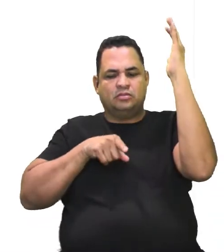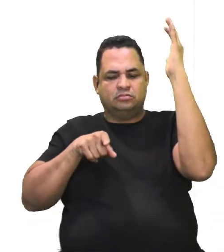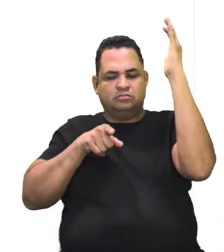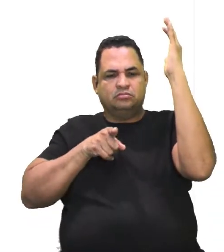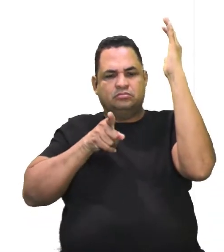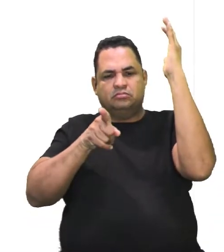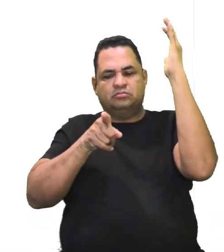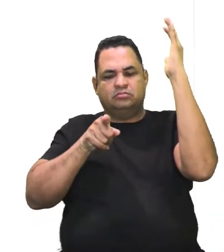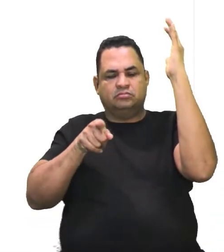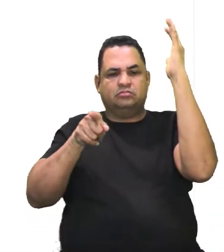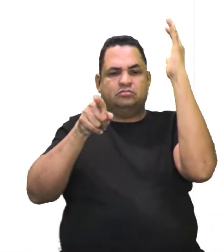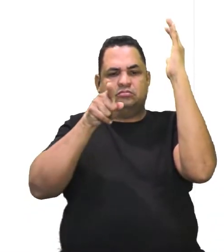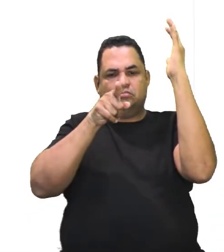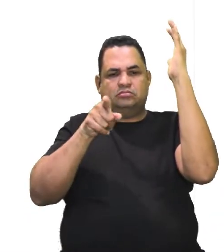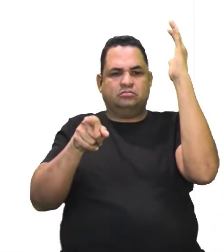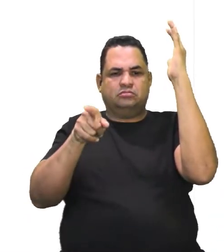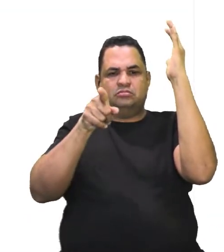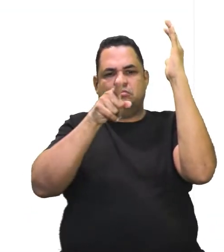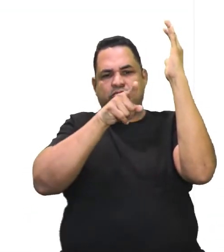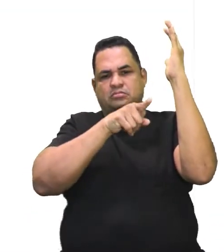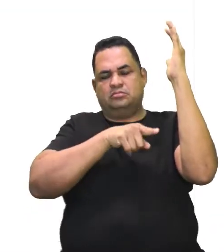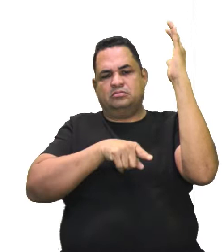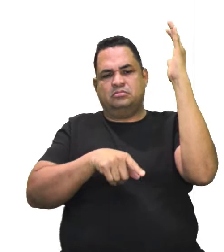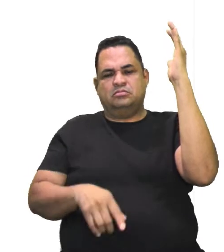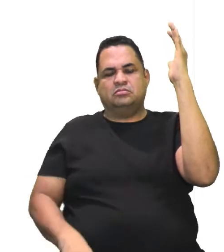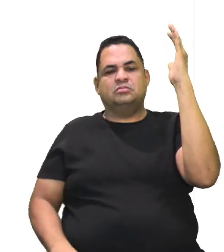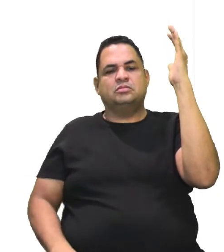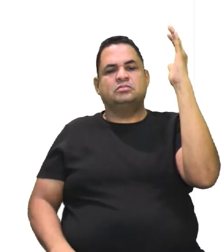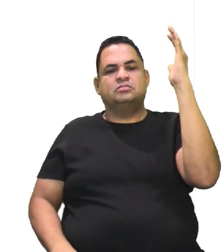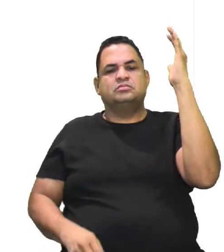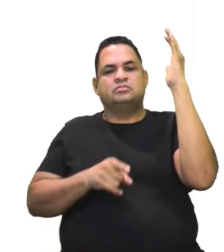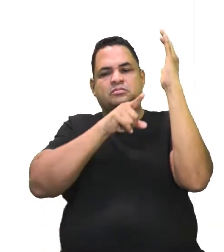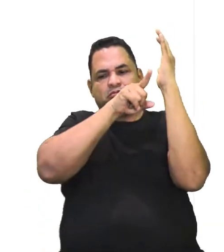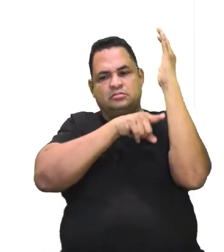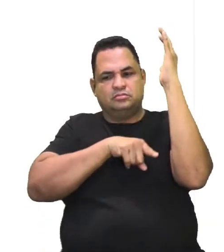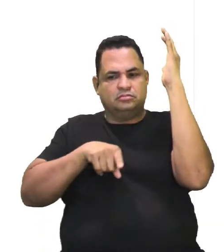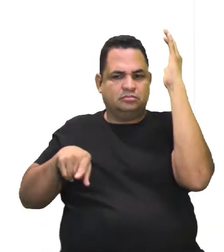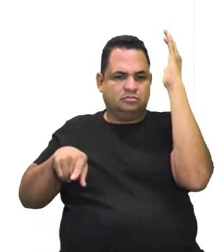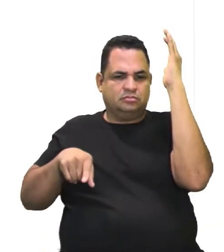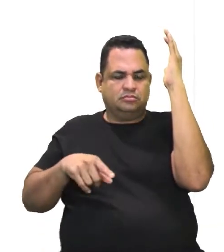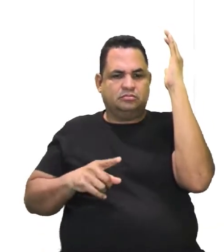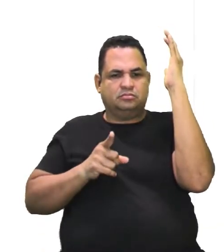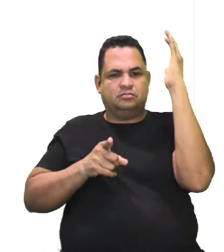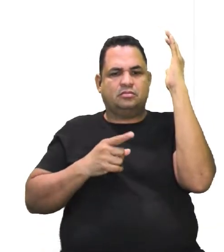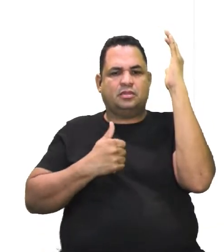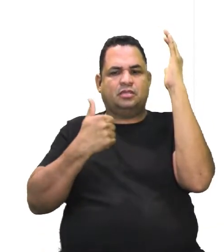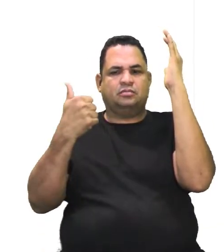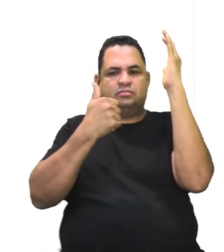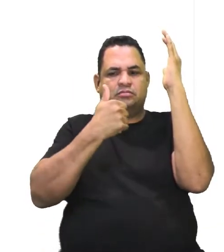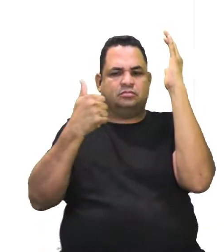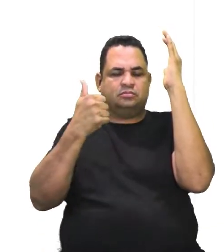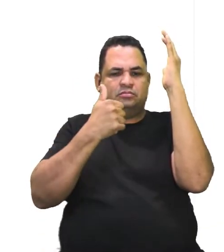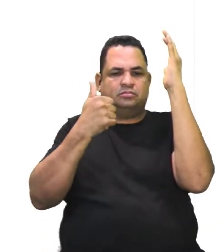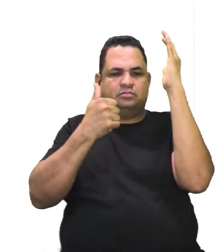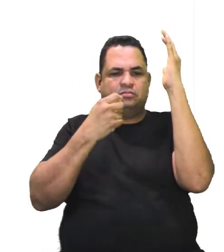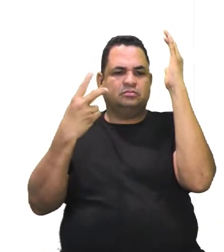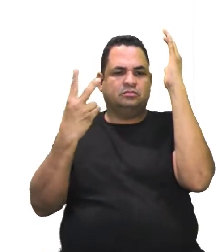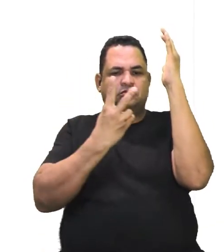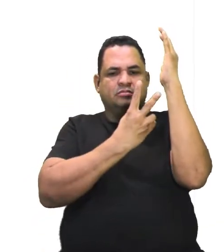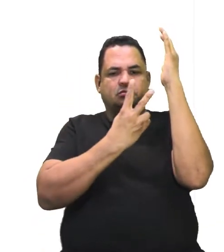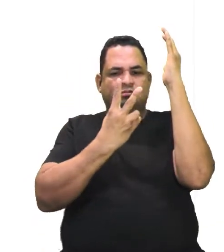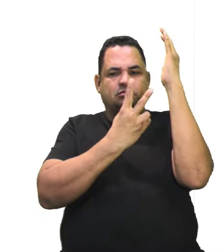1º quadrante. Esse amarelo não ajudou muito, né? Vamos no vermelho. Então vamos lá, 1º quadrante,